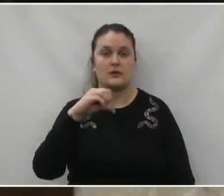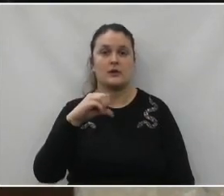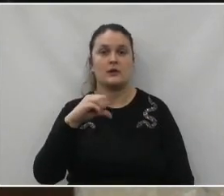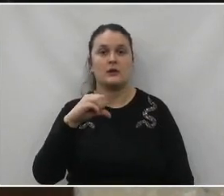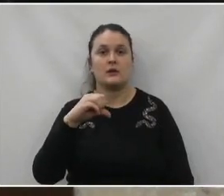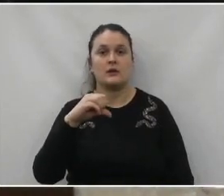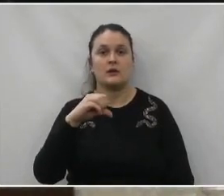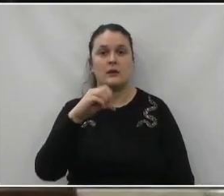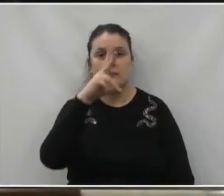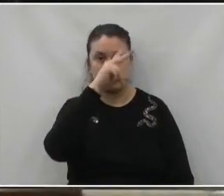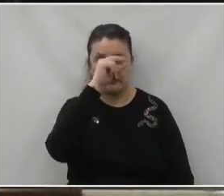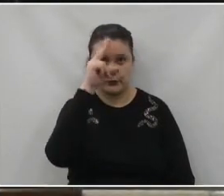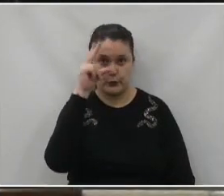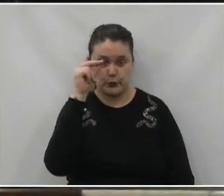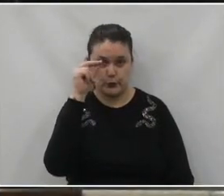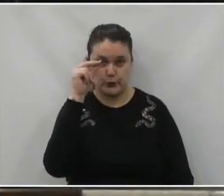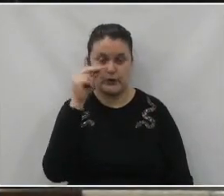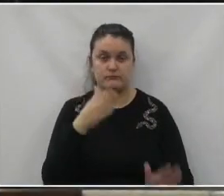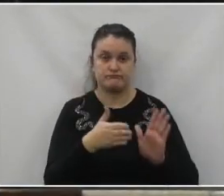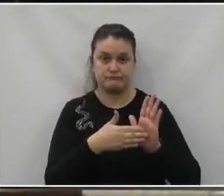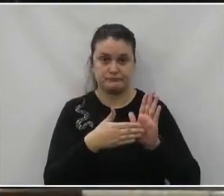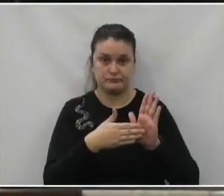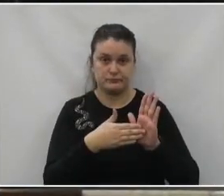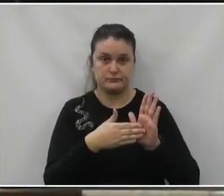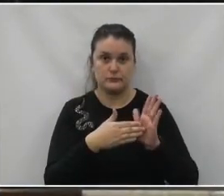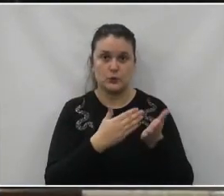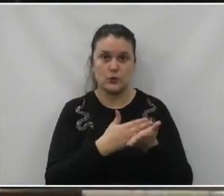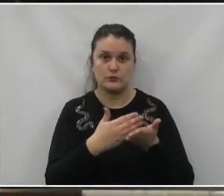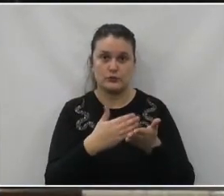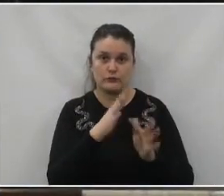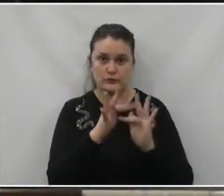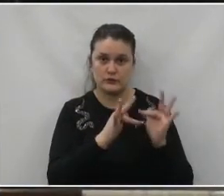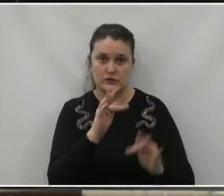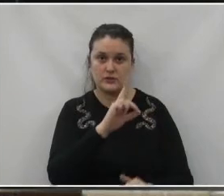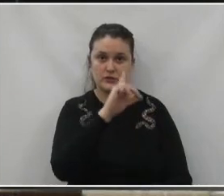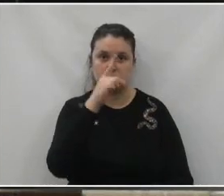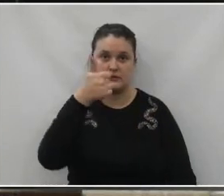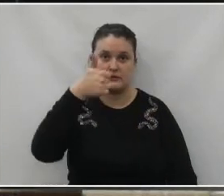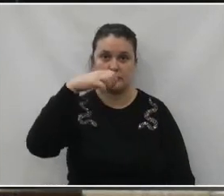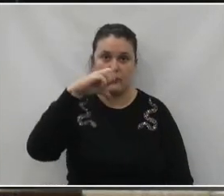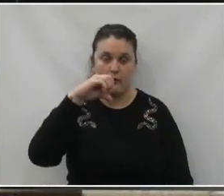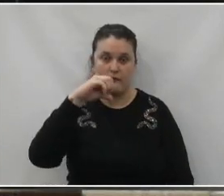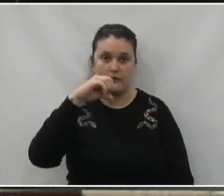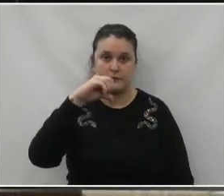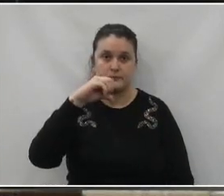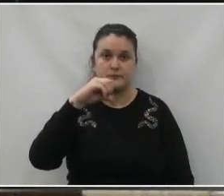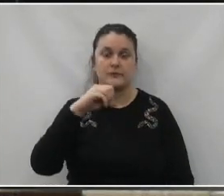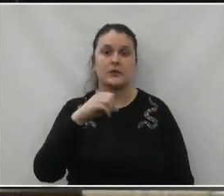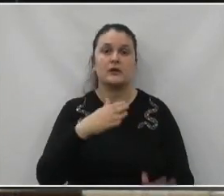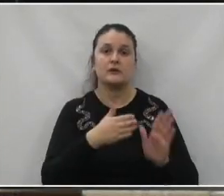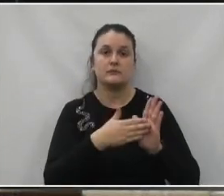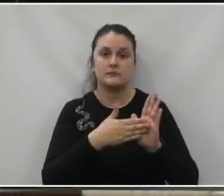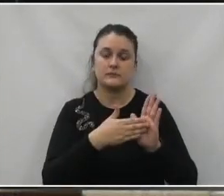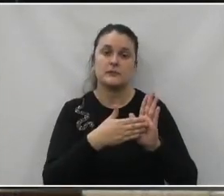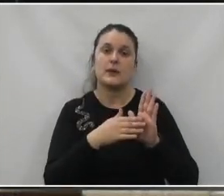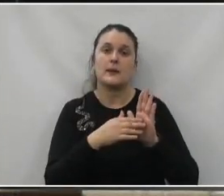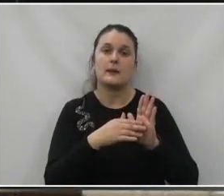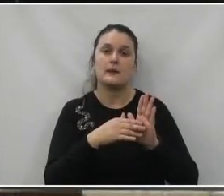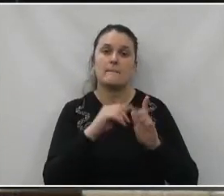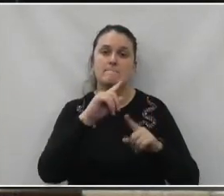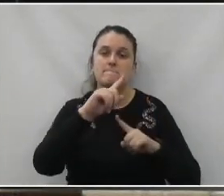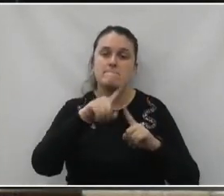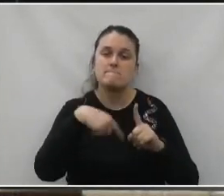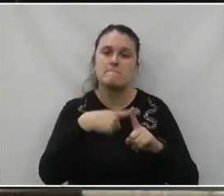pelo Executivo, entrou em vigor dia 19, e ele trouxe mais